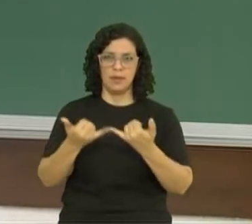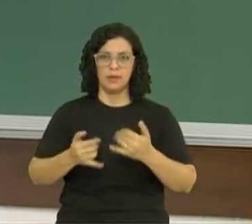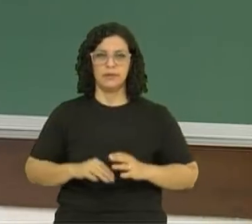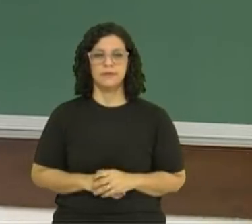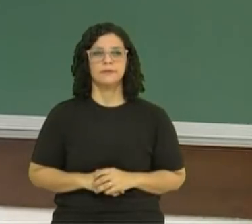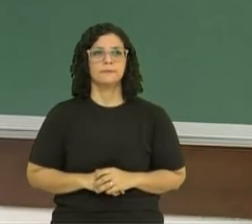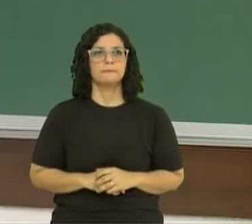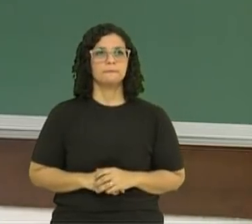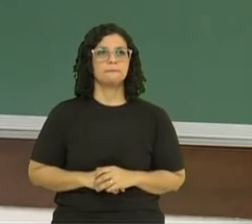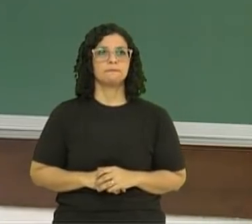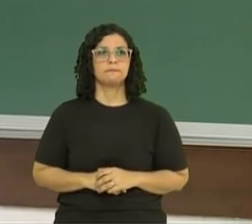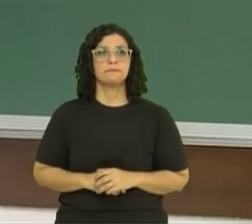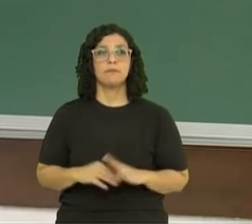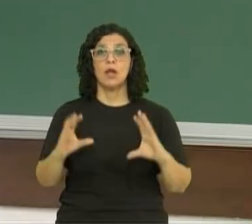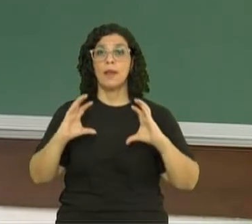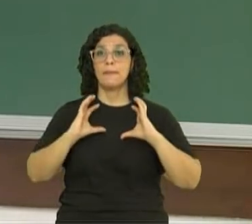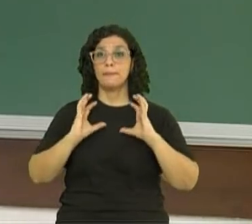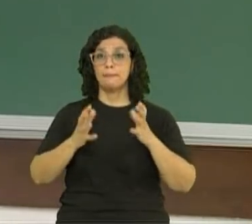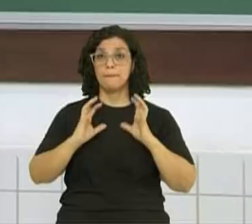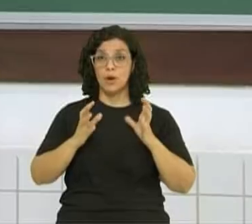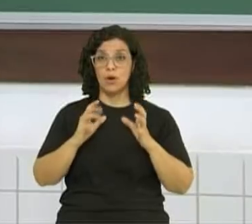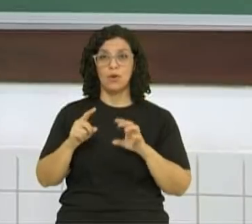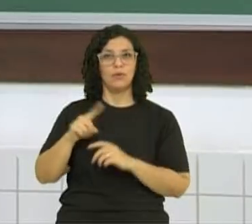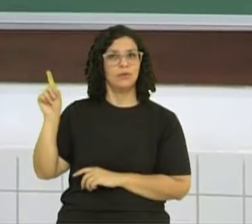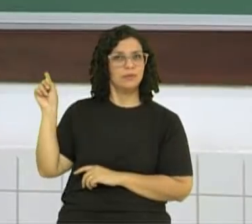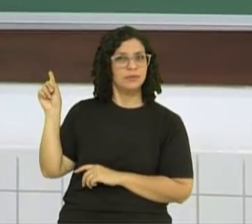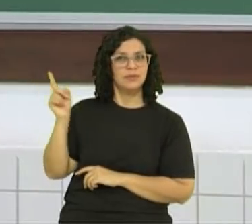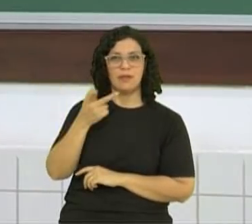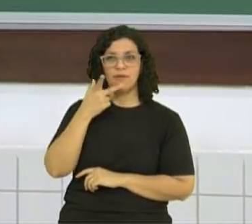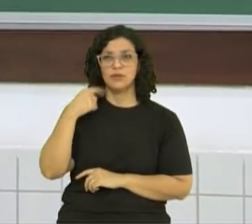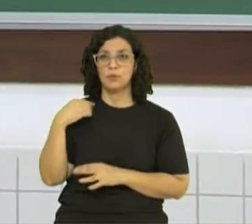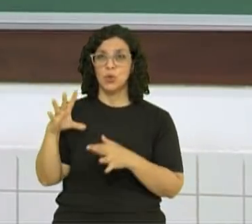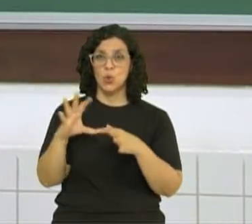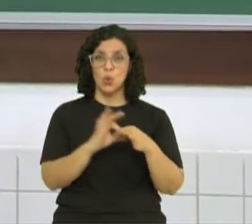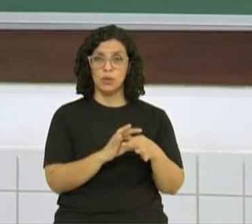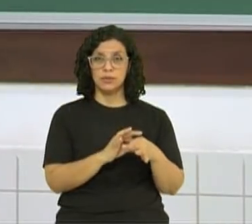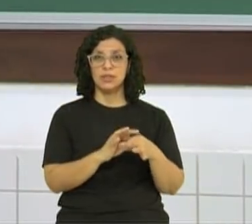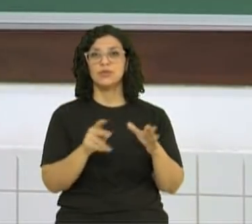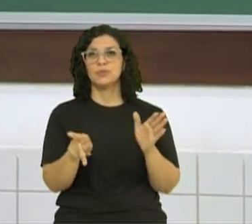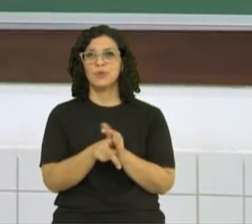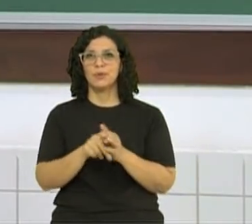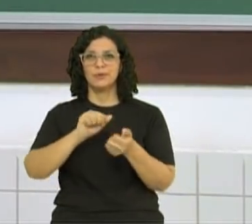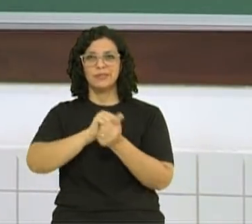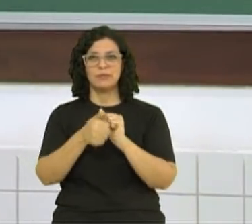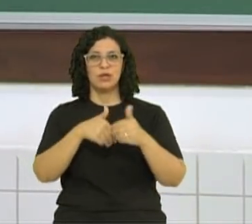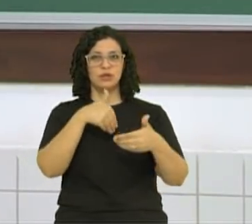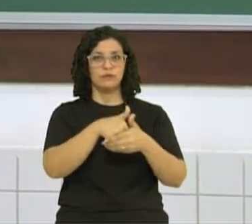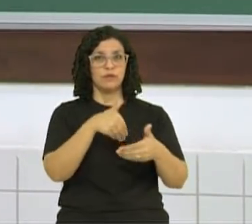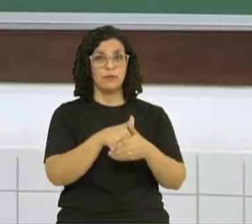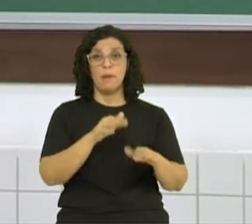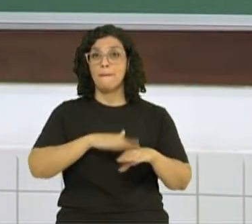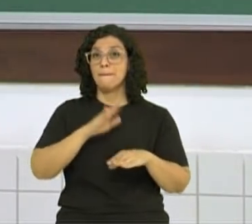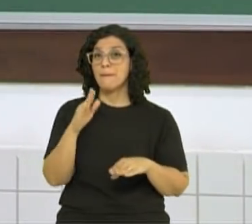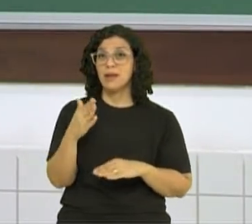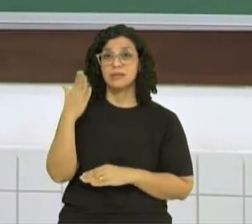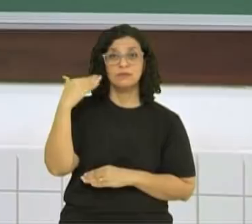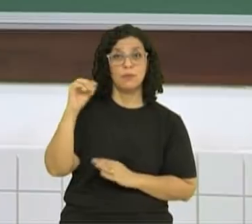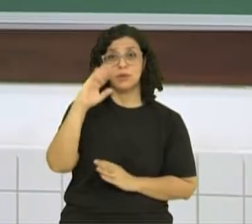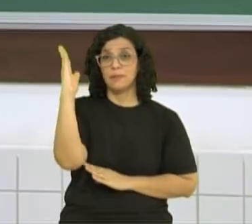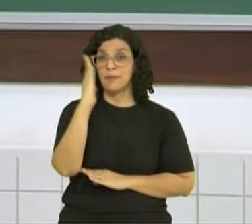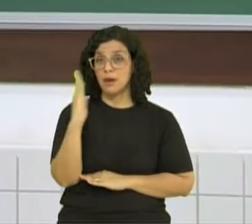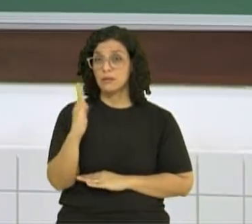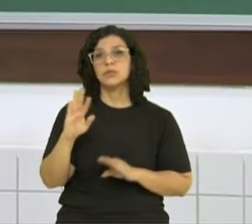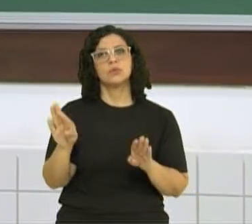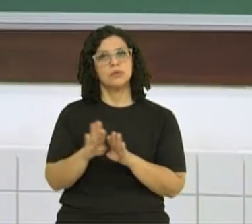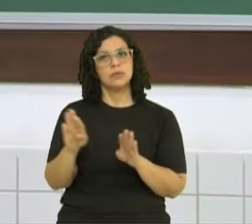vocês. Agora também entrando dentro do contexto do futebol, né? Que é a modalidade mais praticada do nosso país, assim